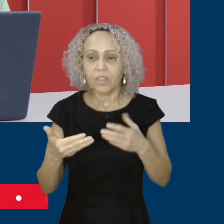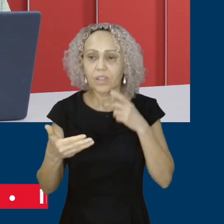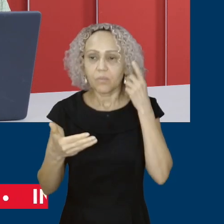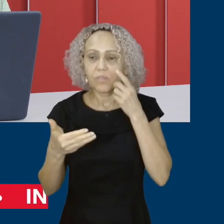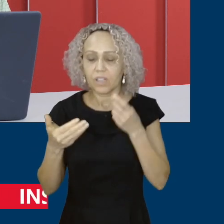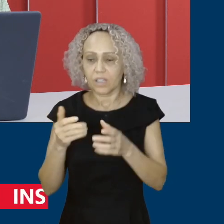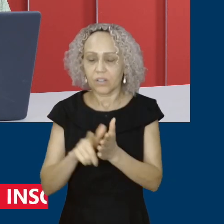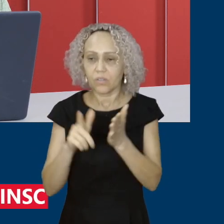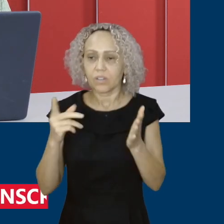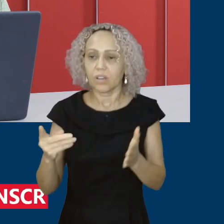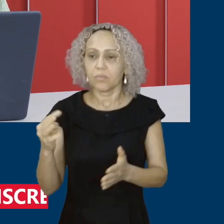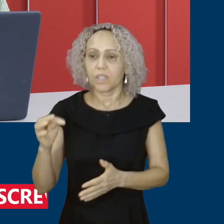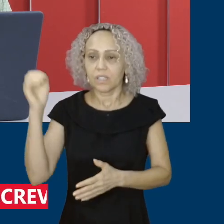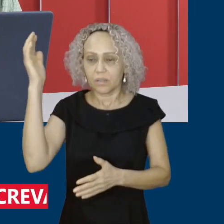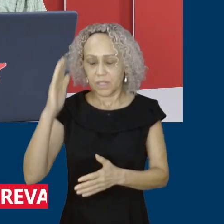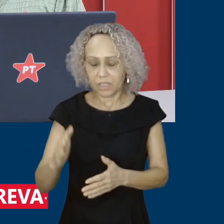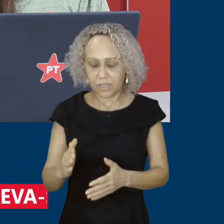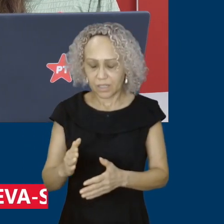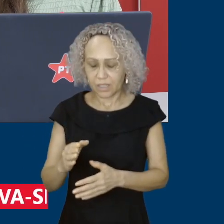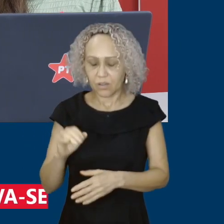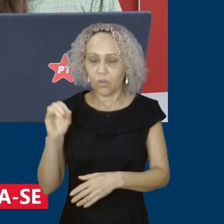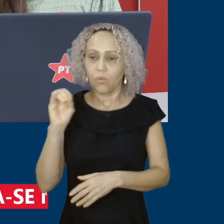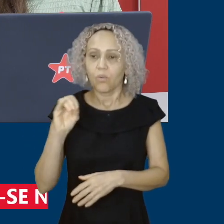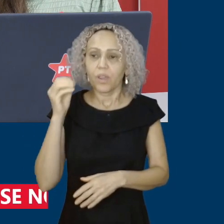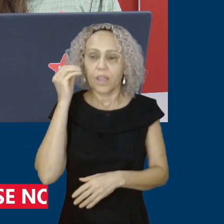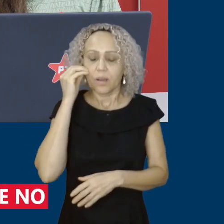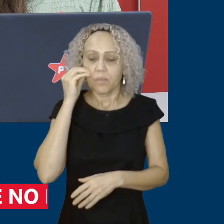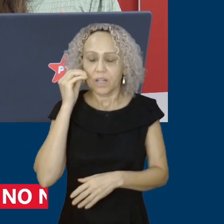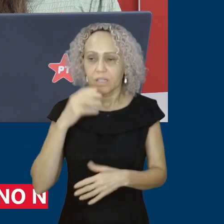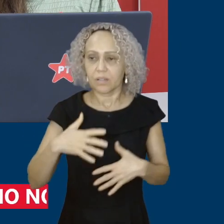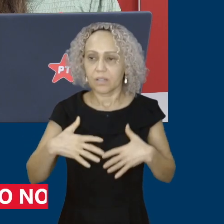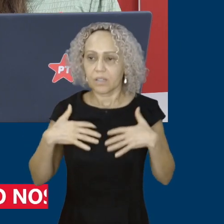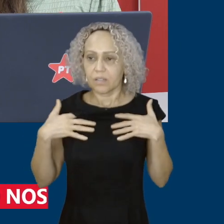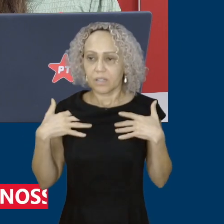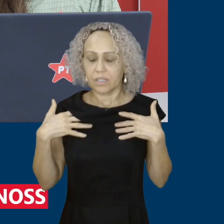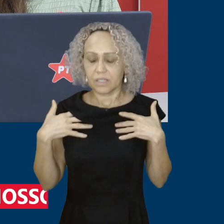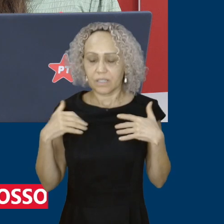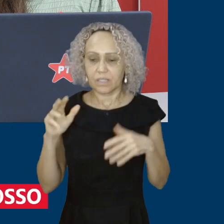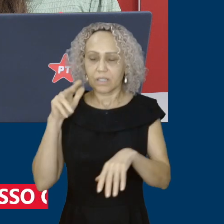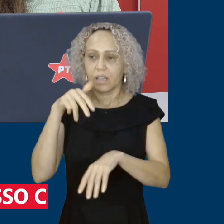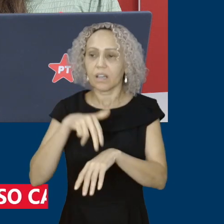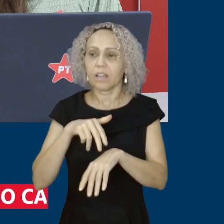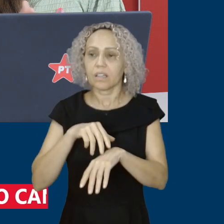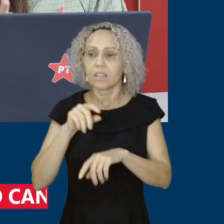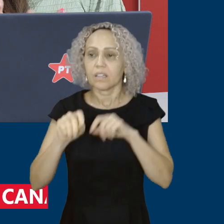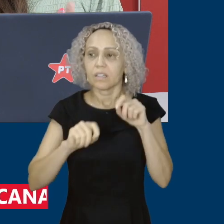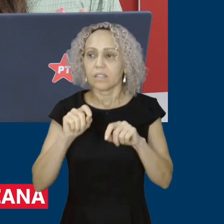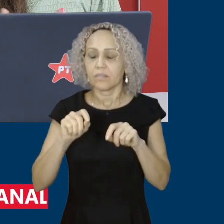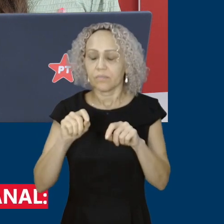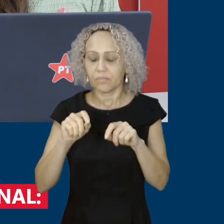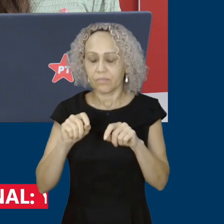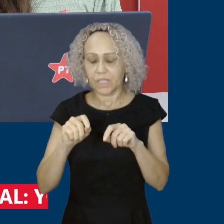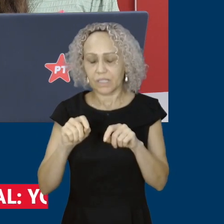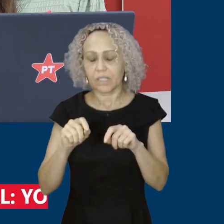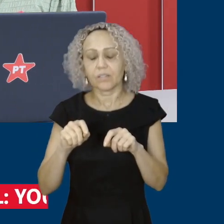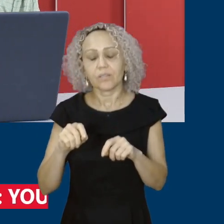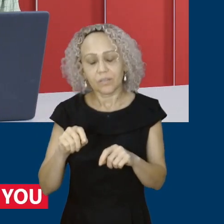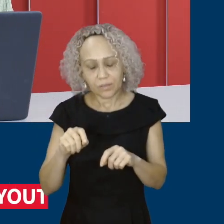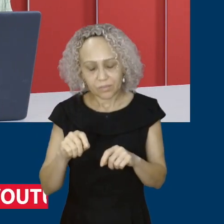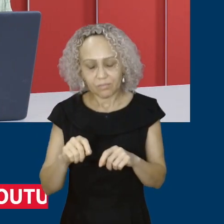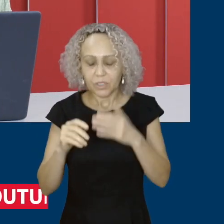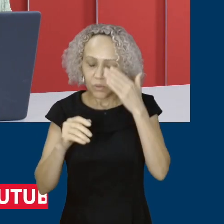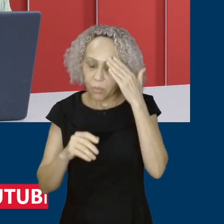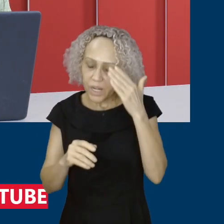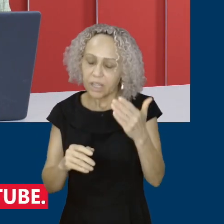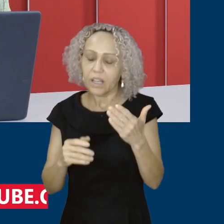Oi, Amanda. Prazer estar de volta aqui na TV PT. Parabéns pelo trabalho de vocês aí. Prazer é nosso, deputado. Muito obrigada